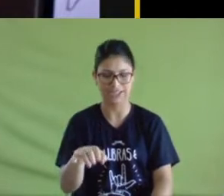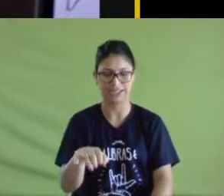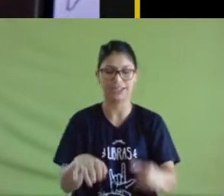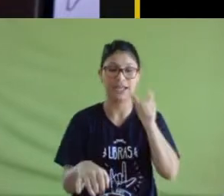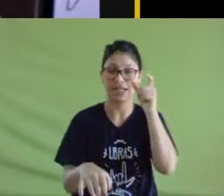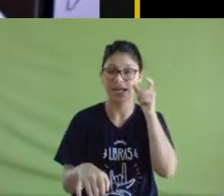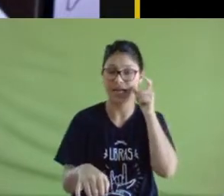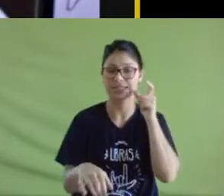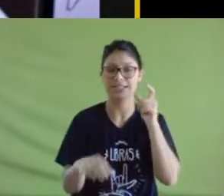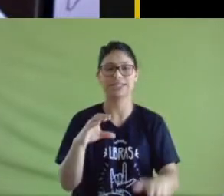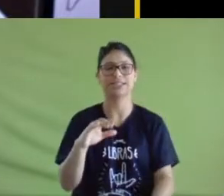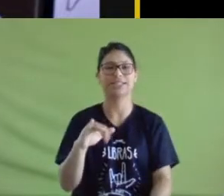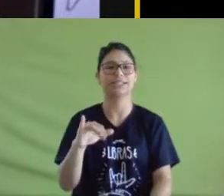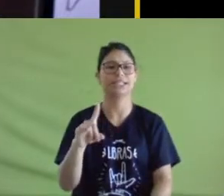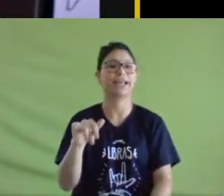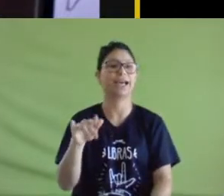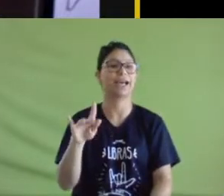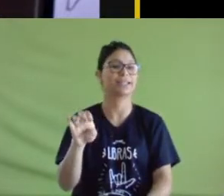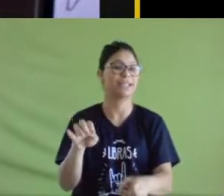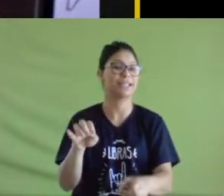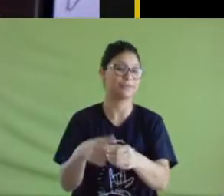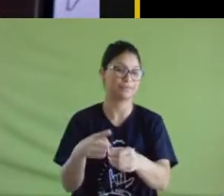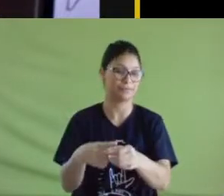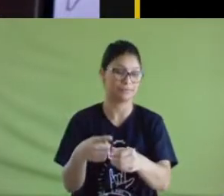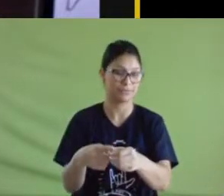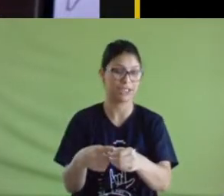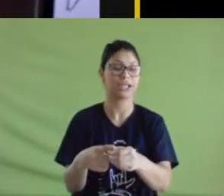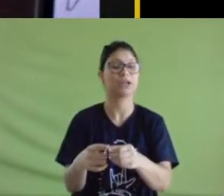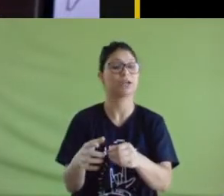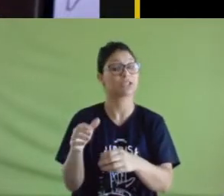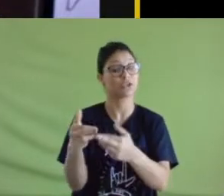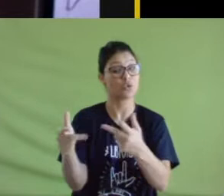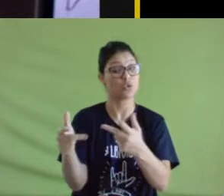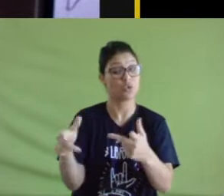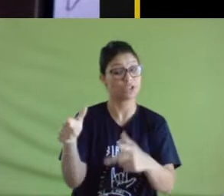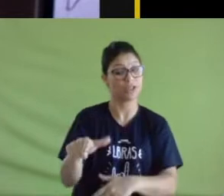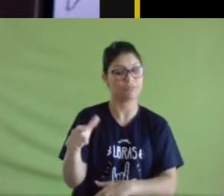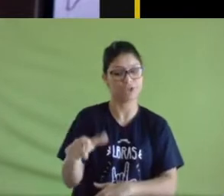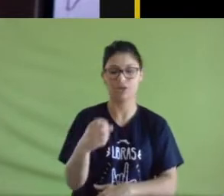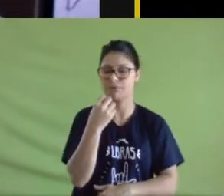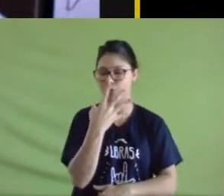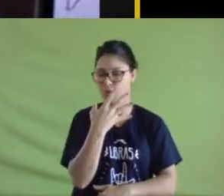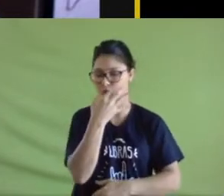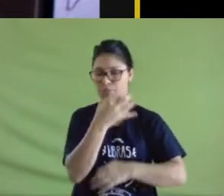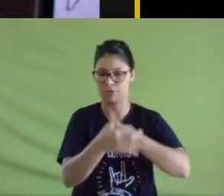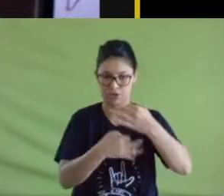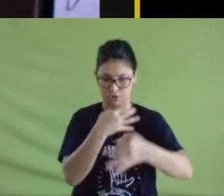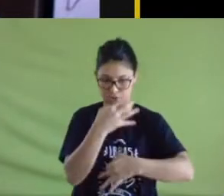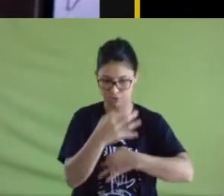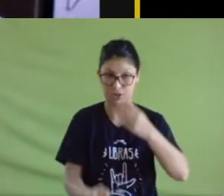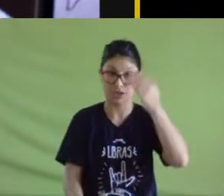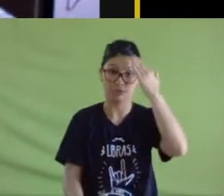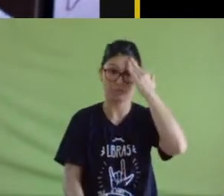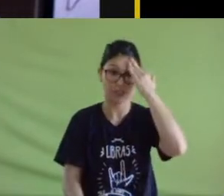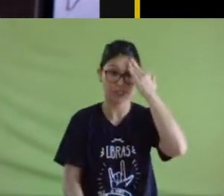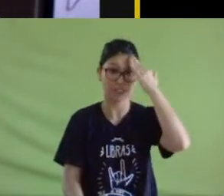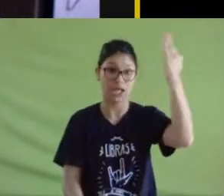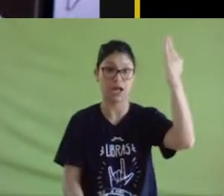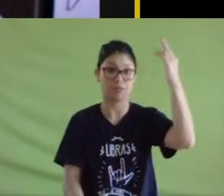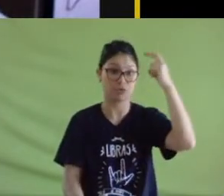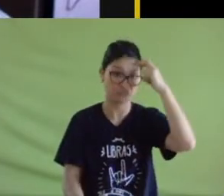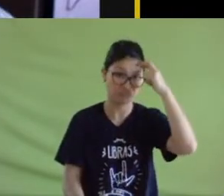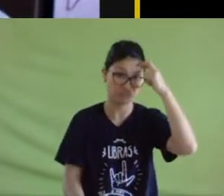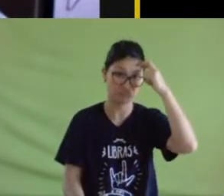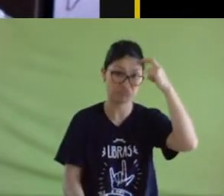devem repetir as boas opiniões que são acatadas pelos sábios, ou pelos mais